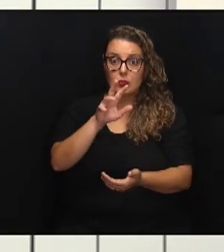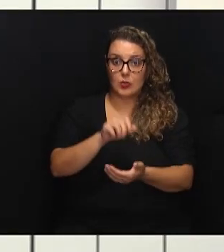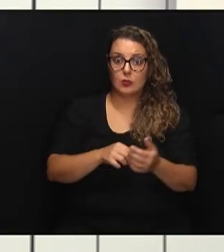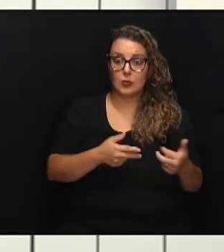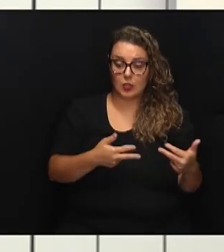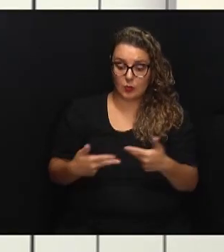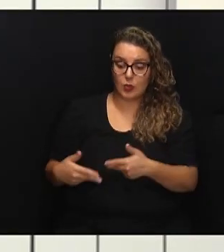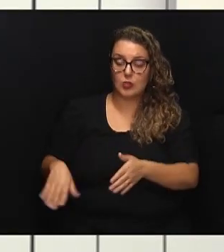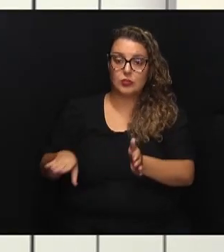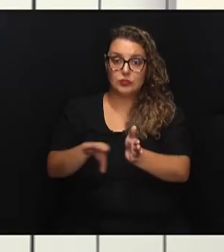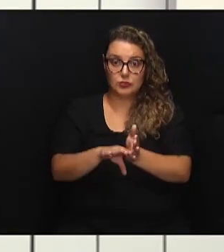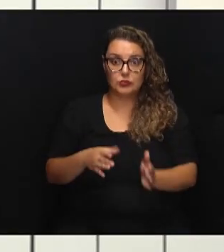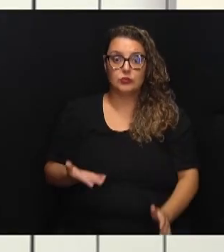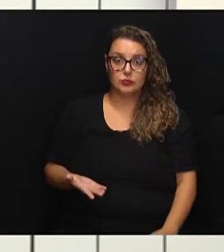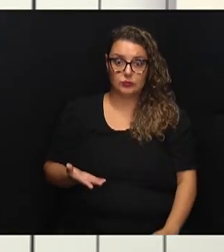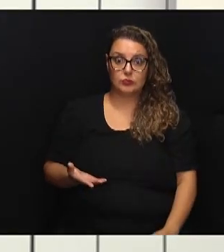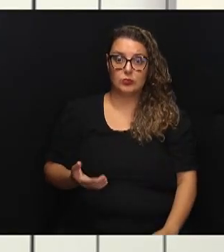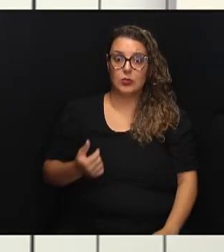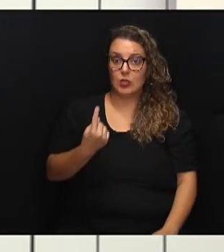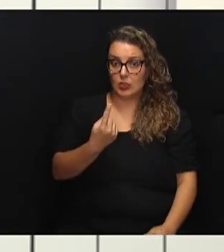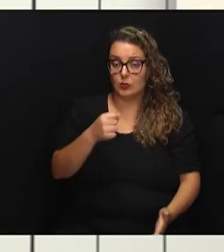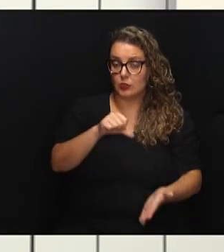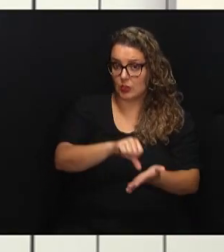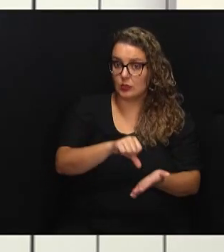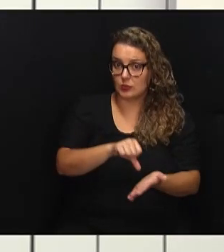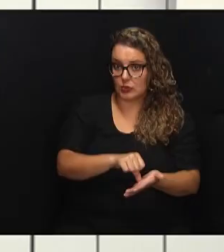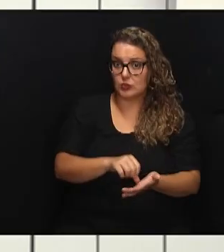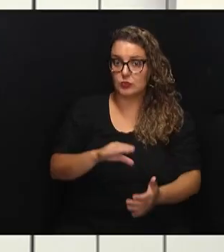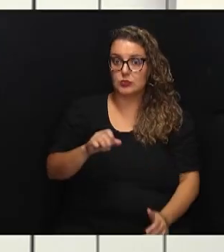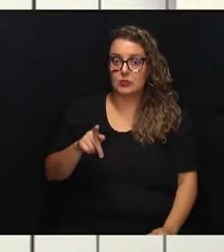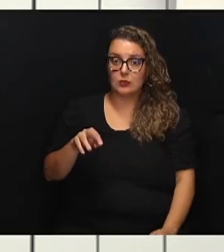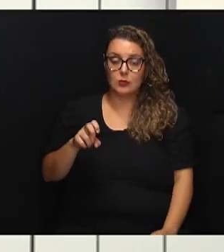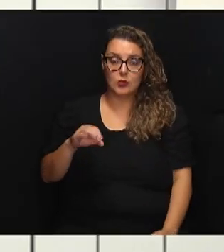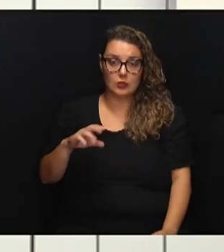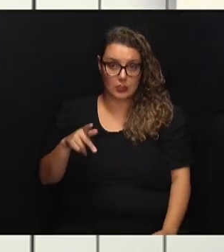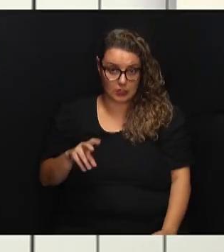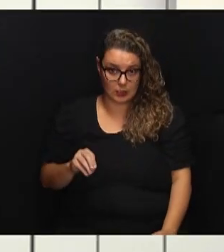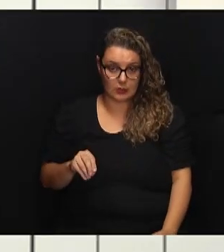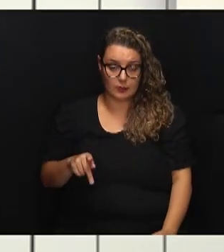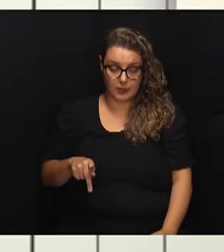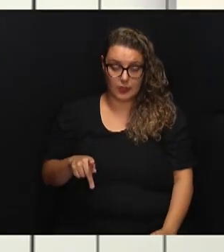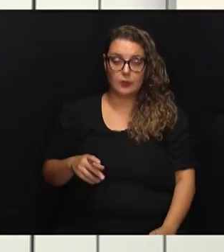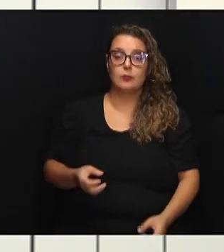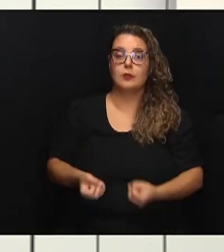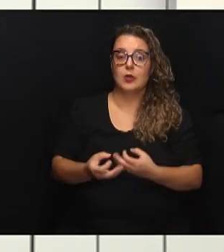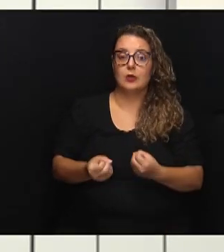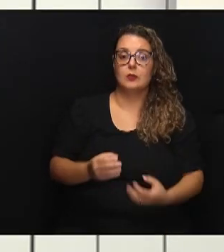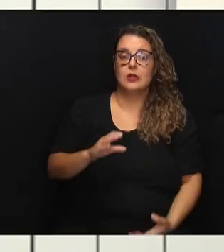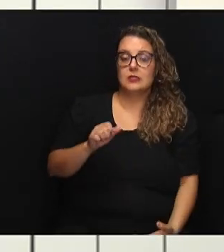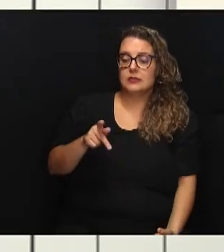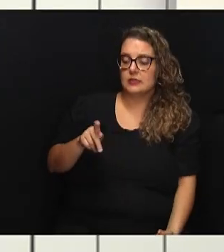de chegada em uma das unidades do CEPROCAMP. Mais informações lá no site